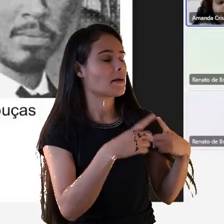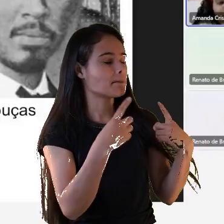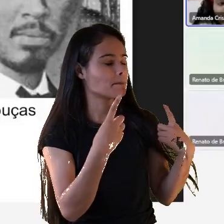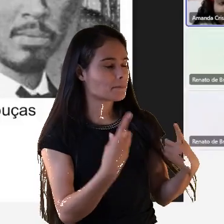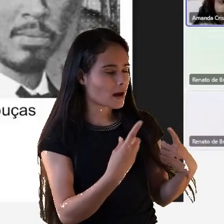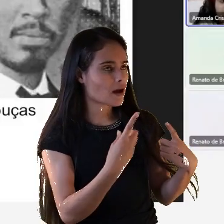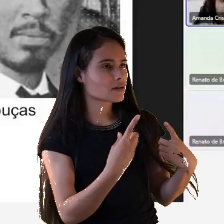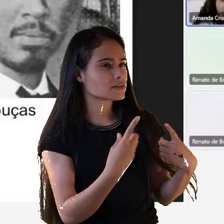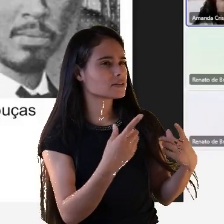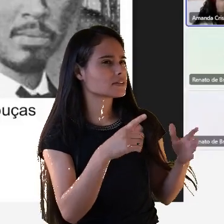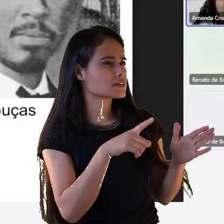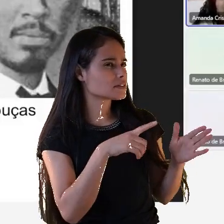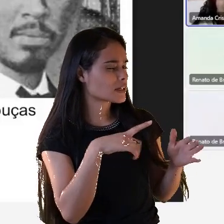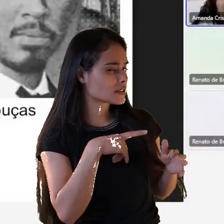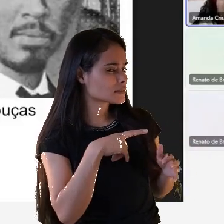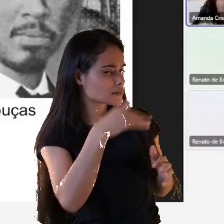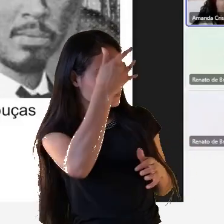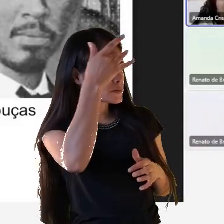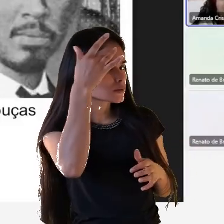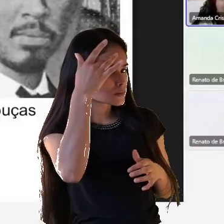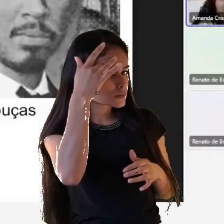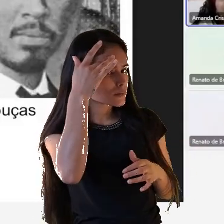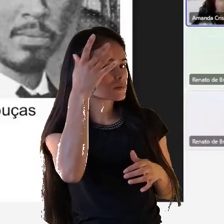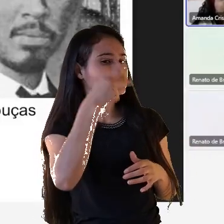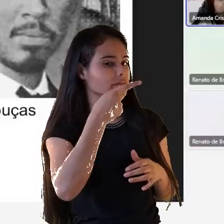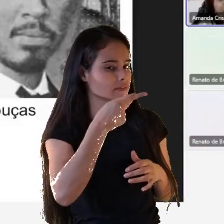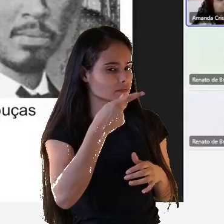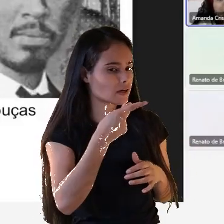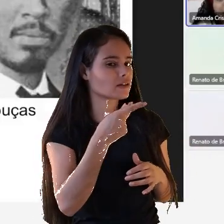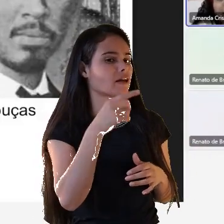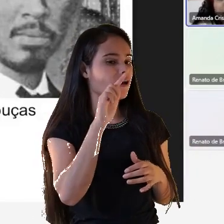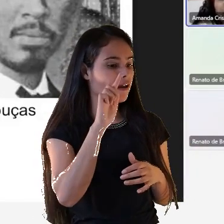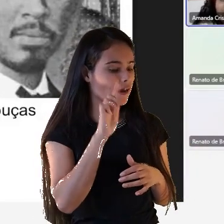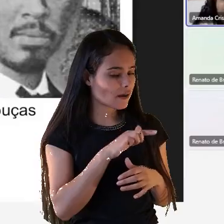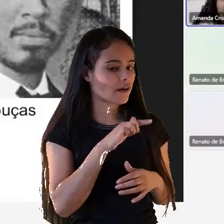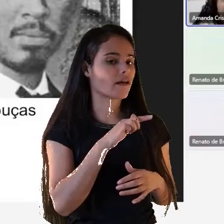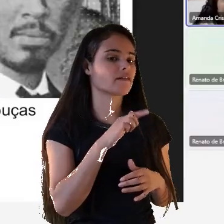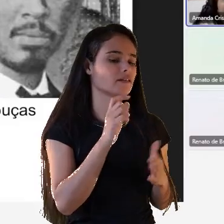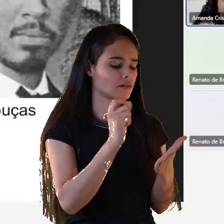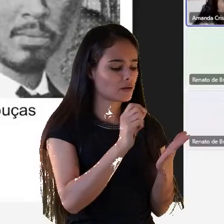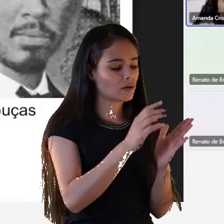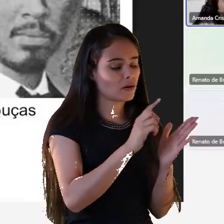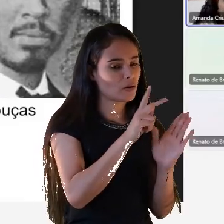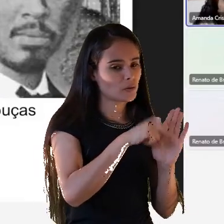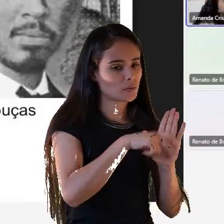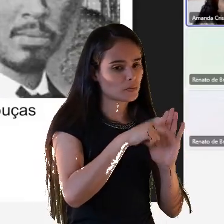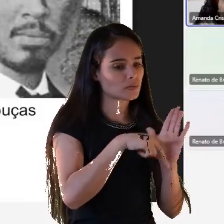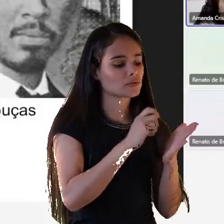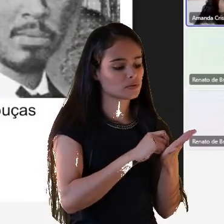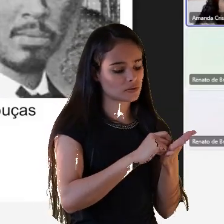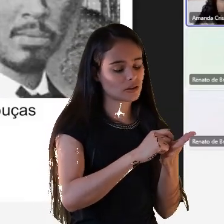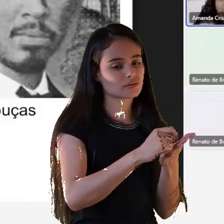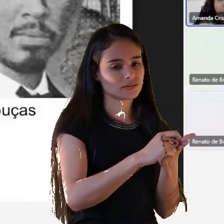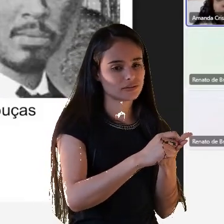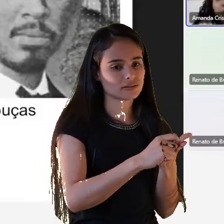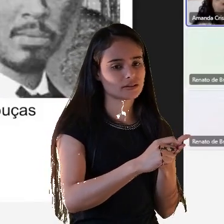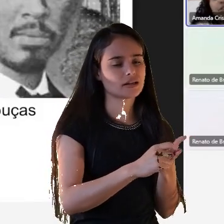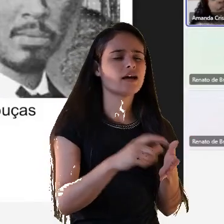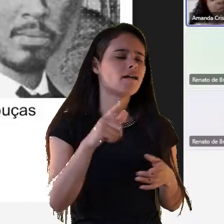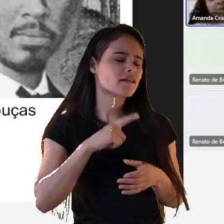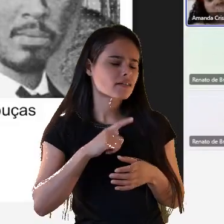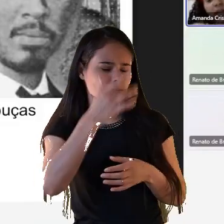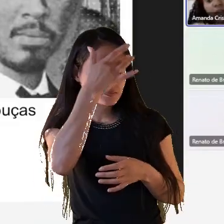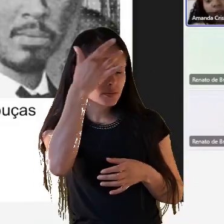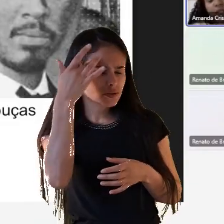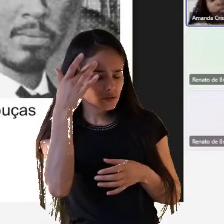esse projeto, né? Tanto que até alguns estudantes que moram lá na casa, né, contam